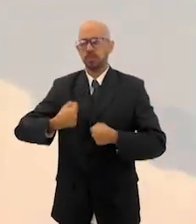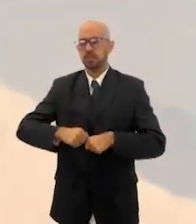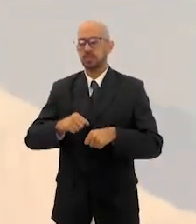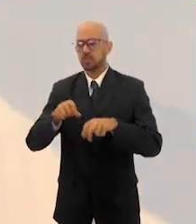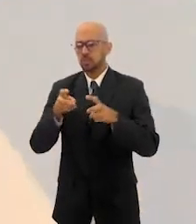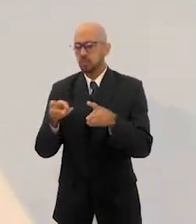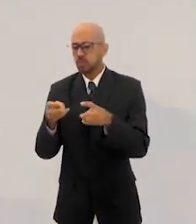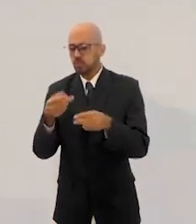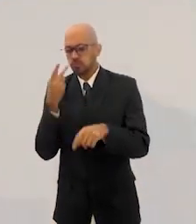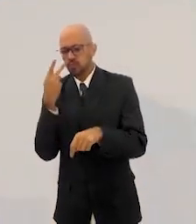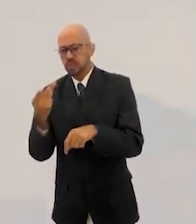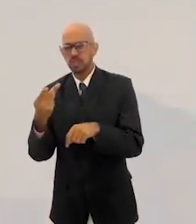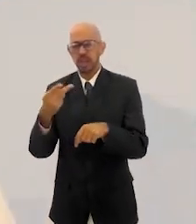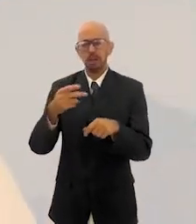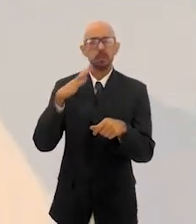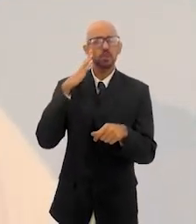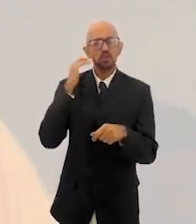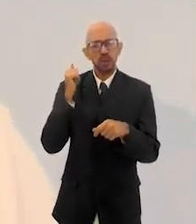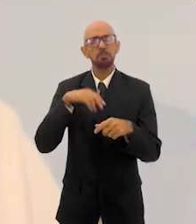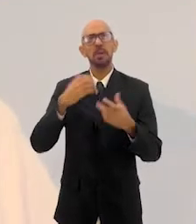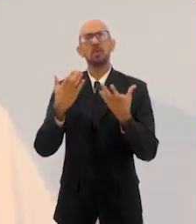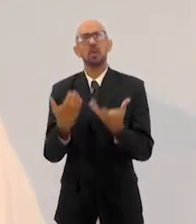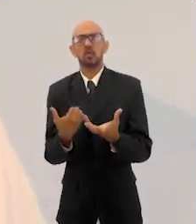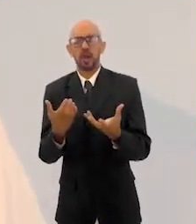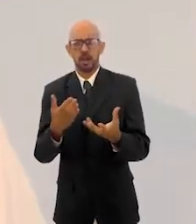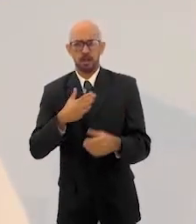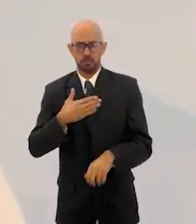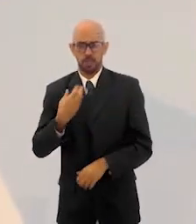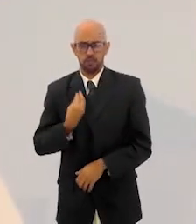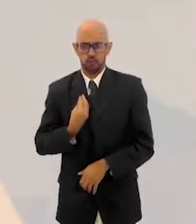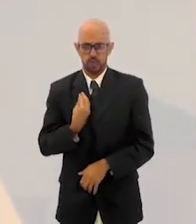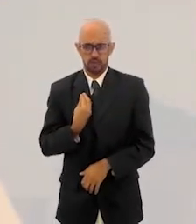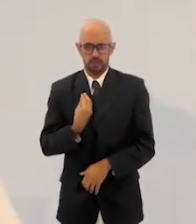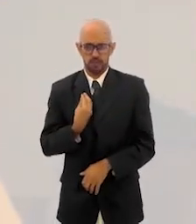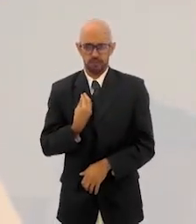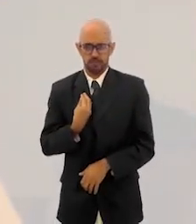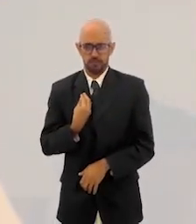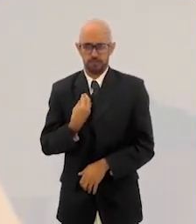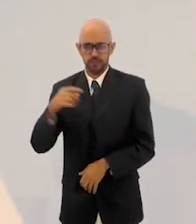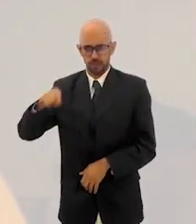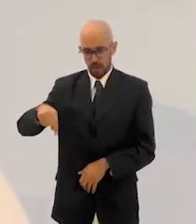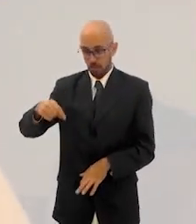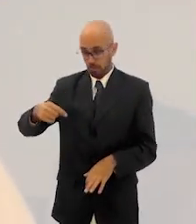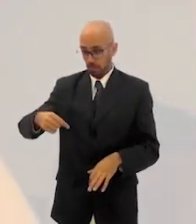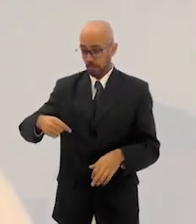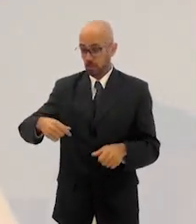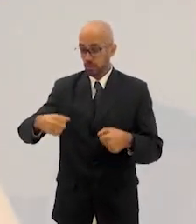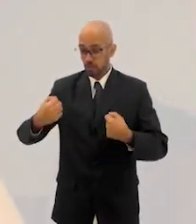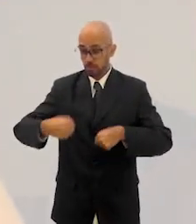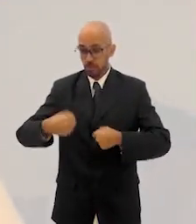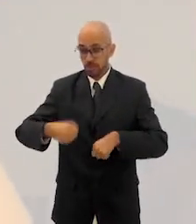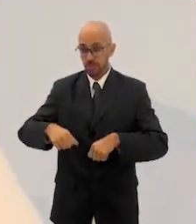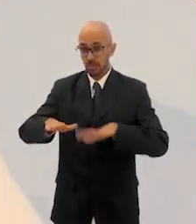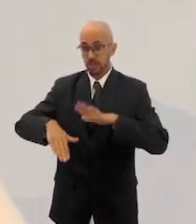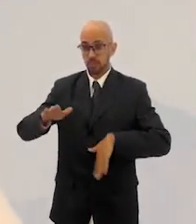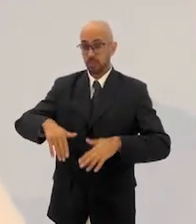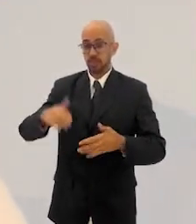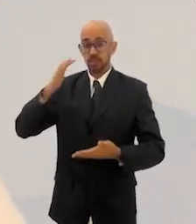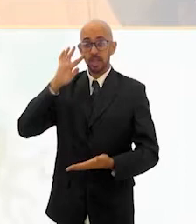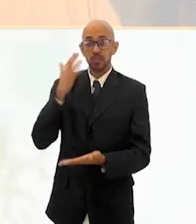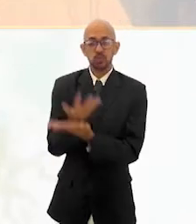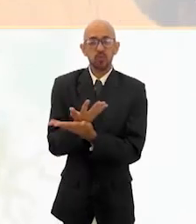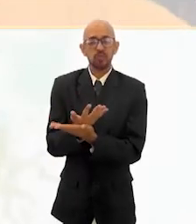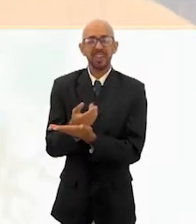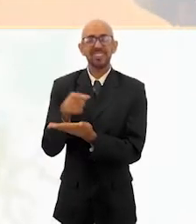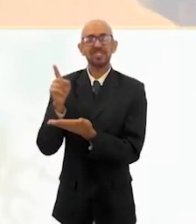Eu preciso ver o mundo para eu saber o que é que eu quero, para eu saber o que eu quero fazer. Aliás, uma grande injustiça com jovens, né? A gente às vezes tem que decidir, que era a pressão que eu